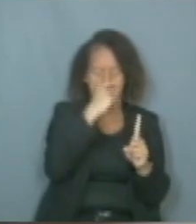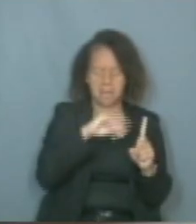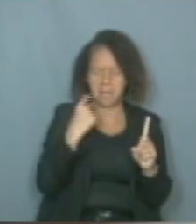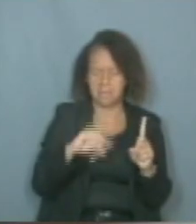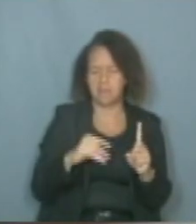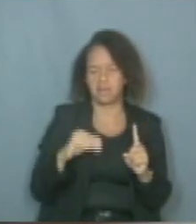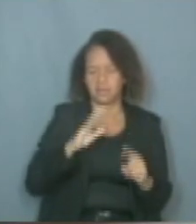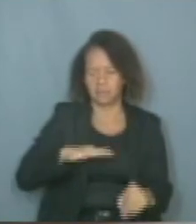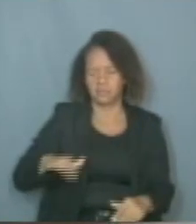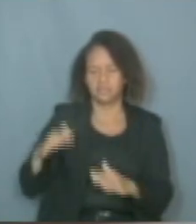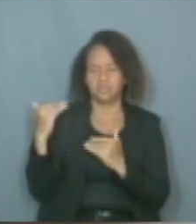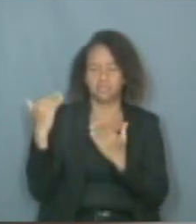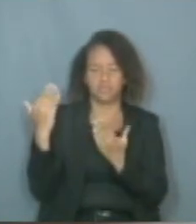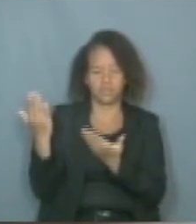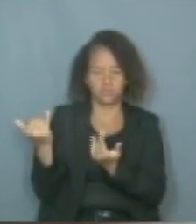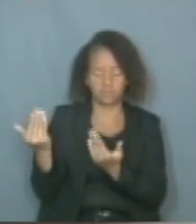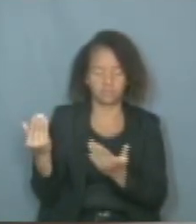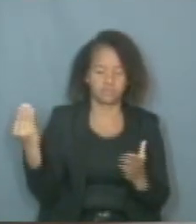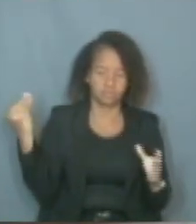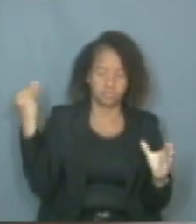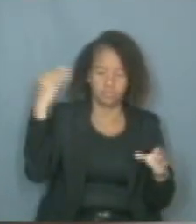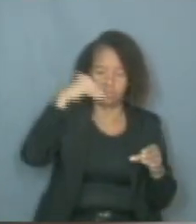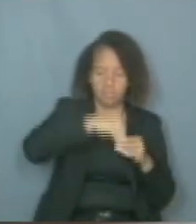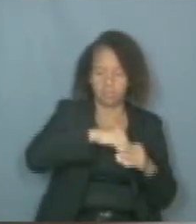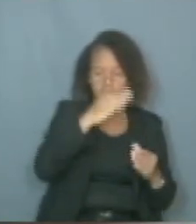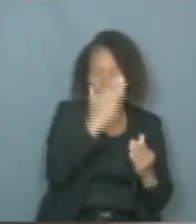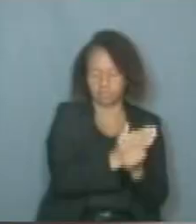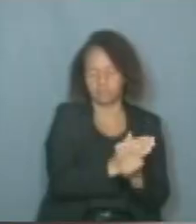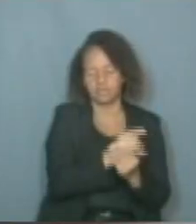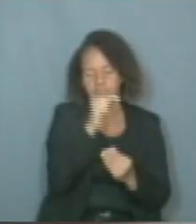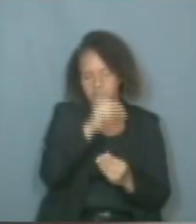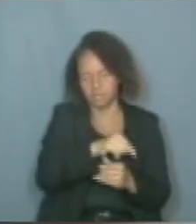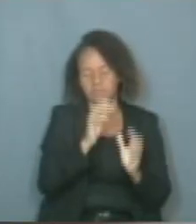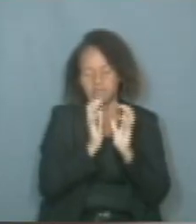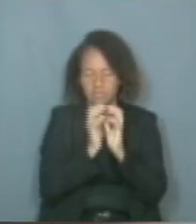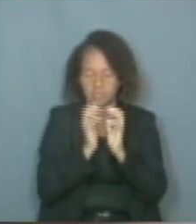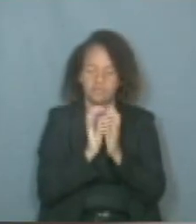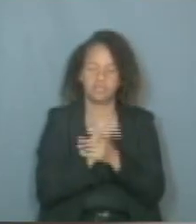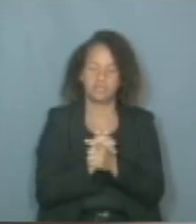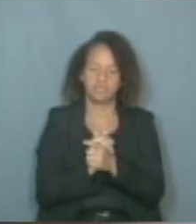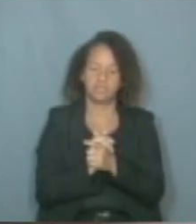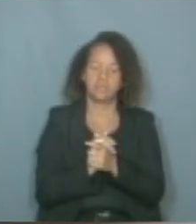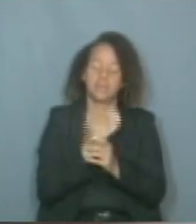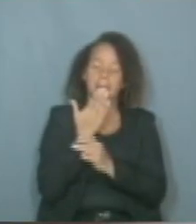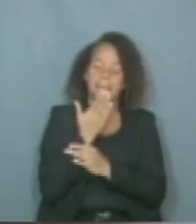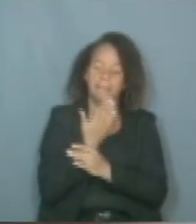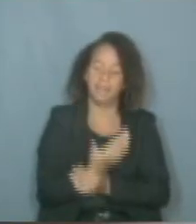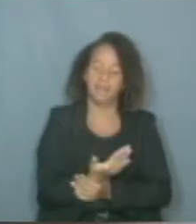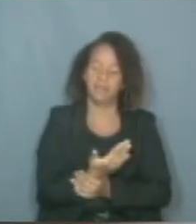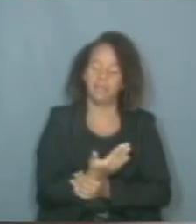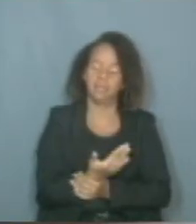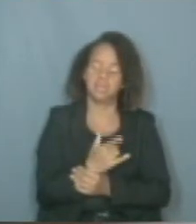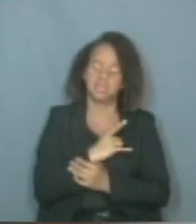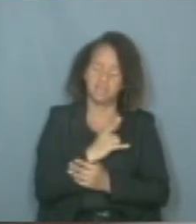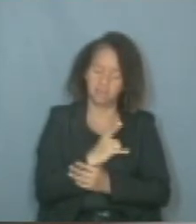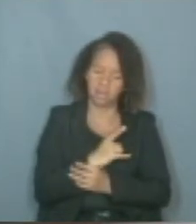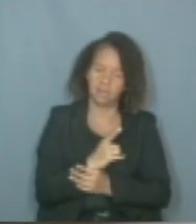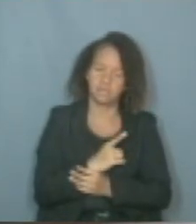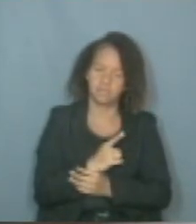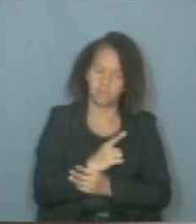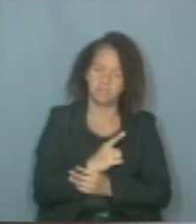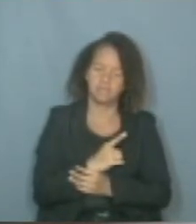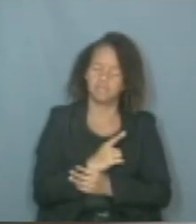crianças e adolescentes foram ajuizados na comarca do Recife. Nós também estamos pedindo se há